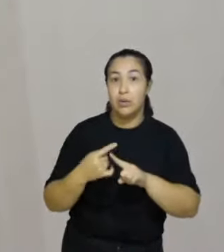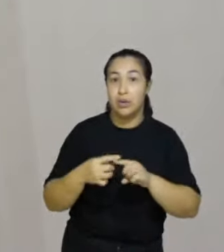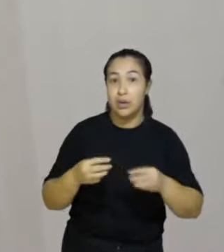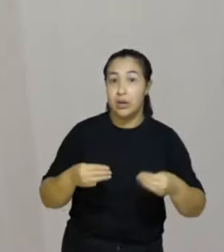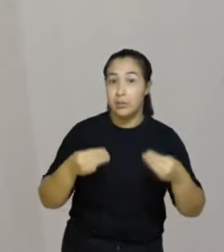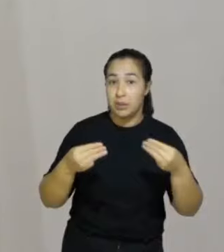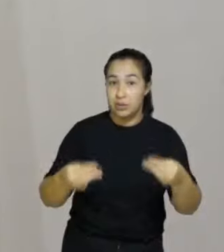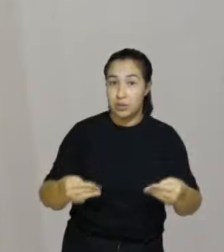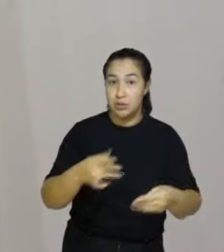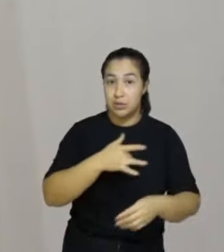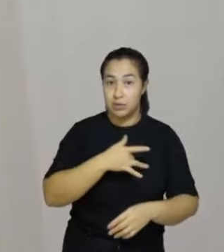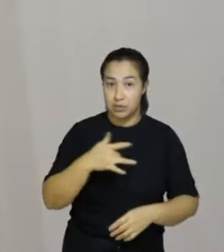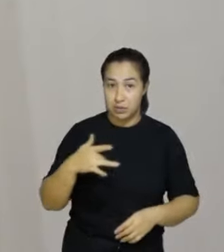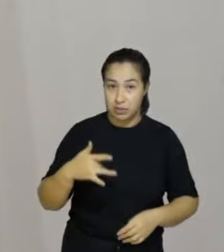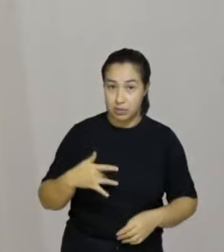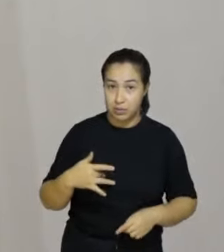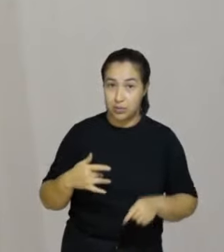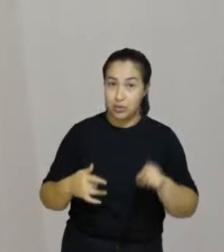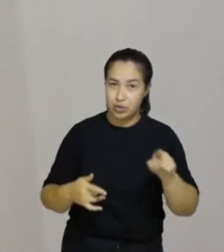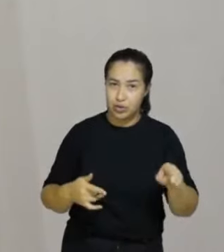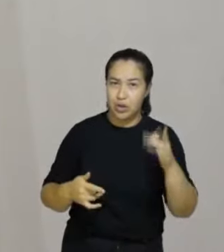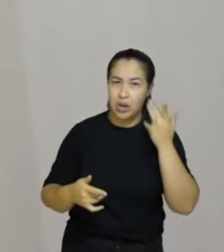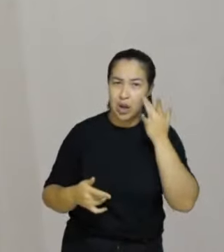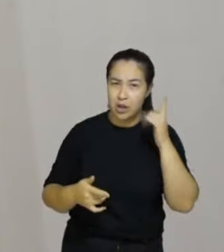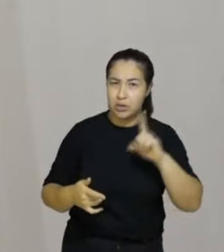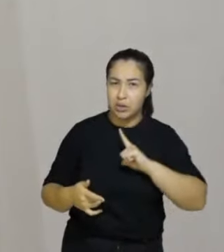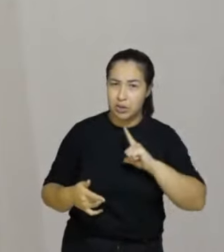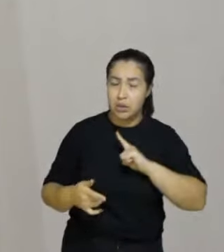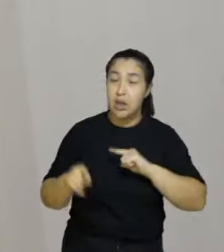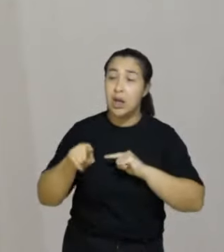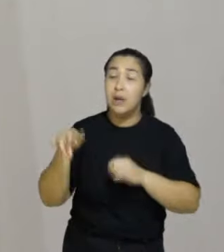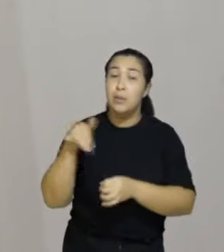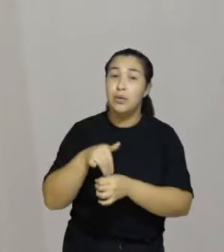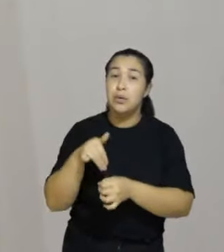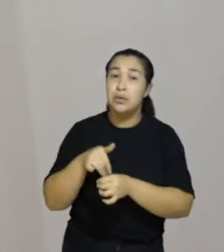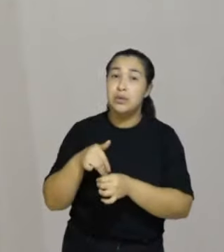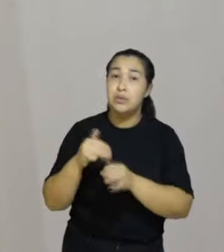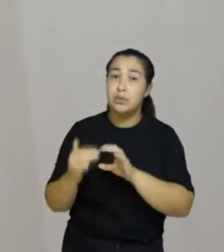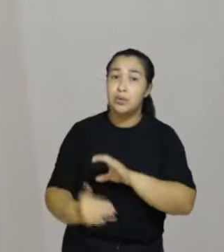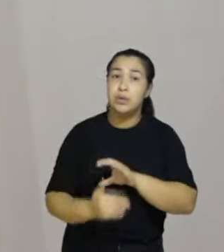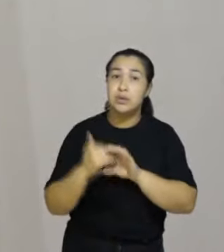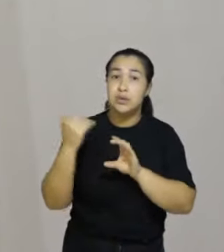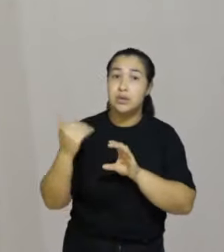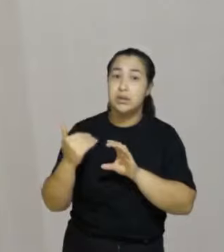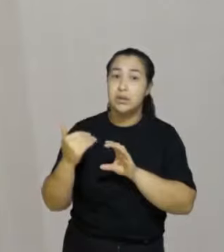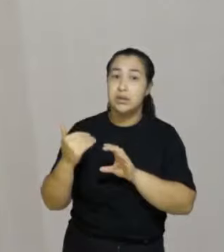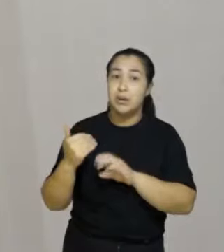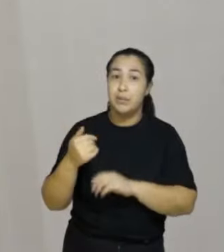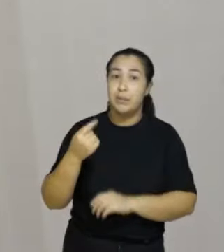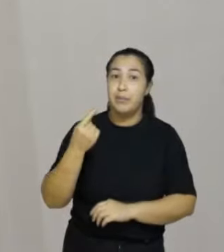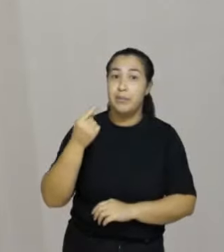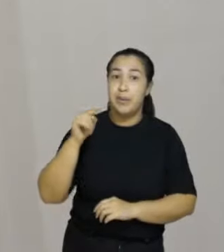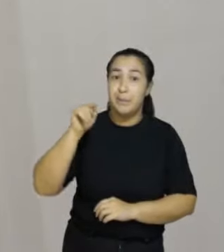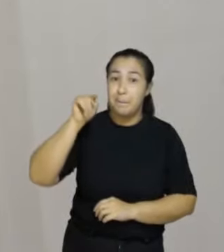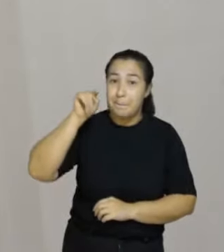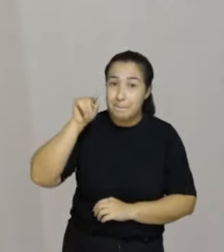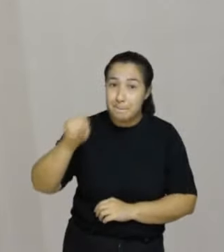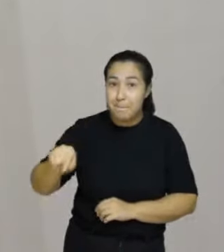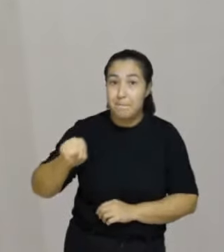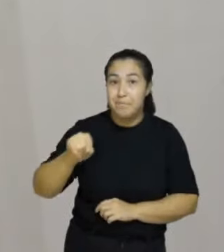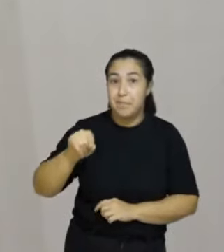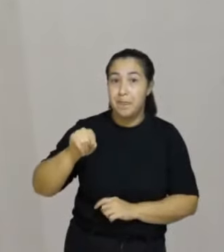estipula, pois esses municípios receberam esse recurso, teve município que recebeu 1.000 vezes a mais